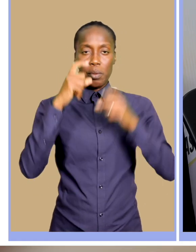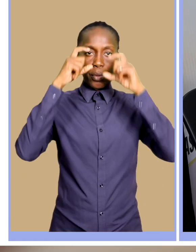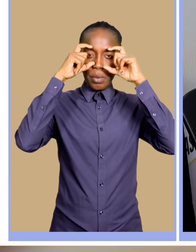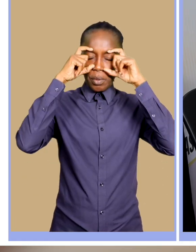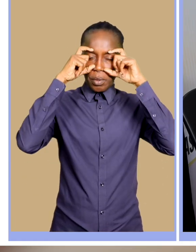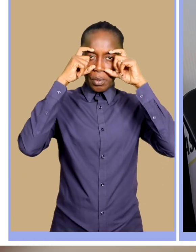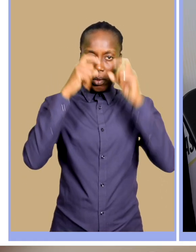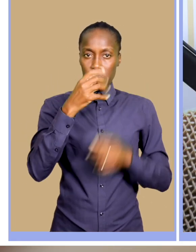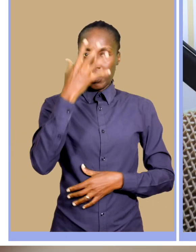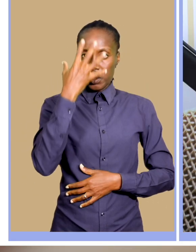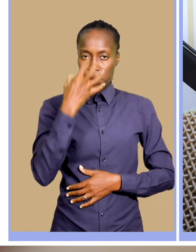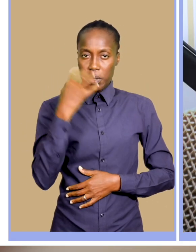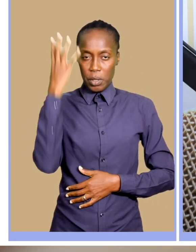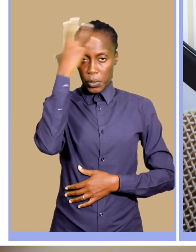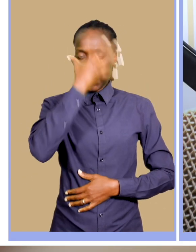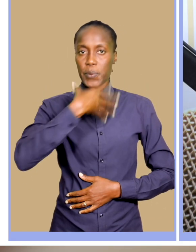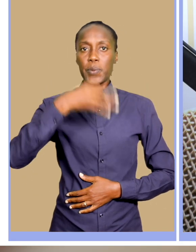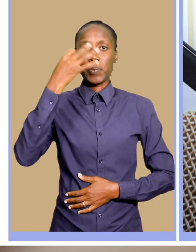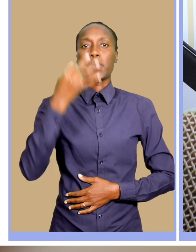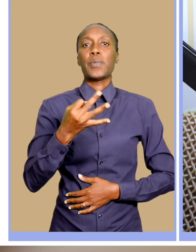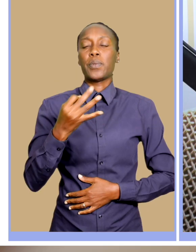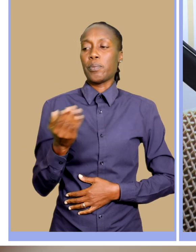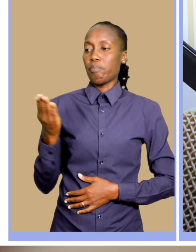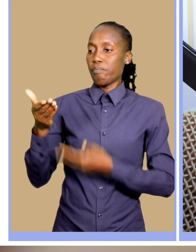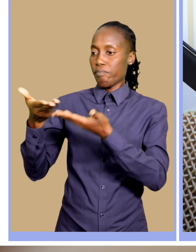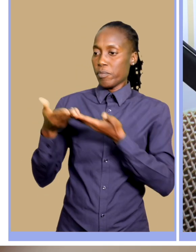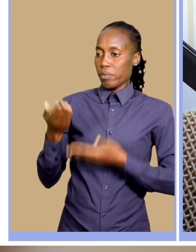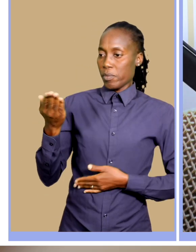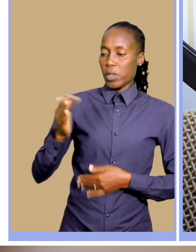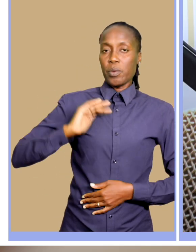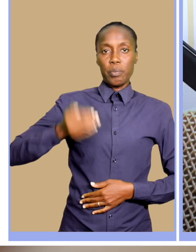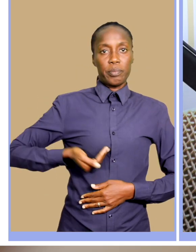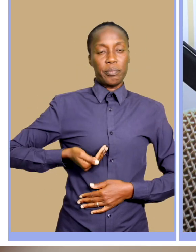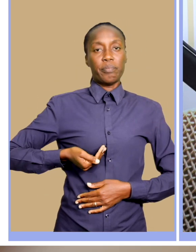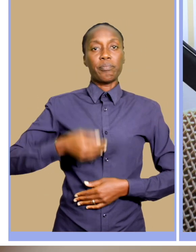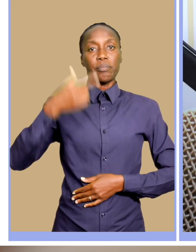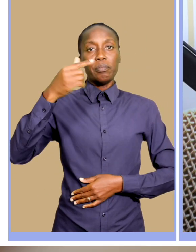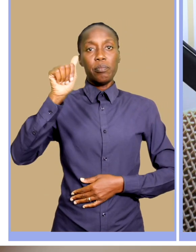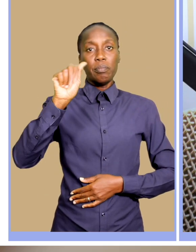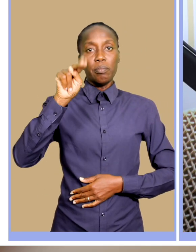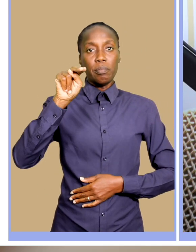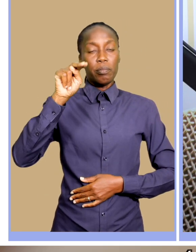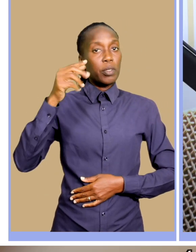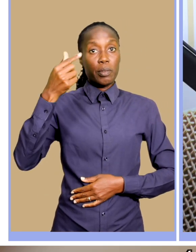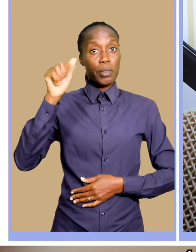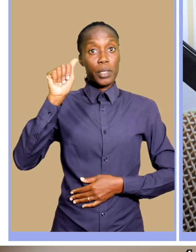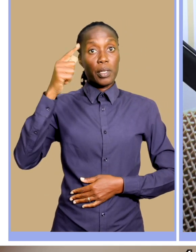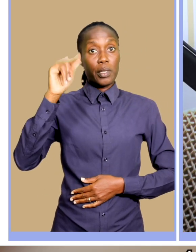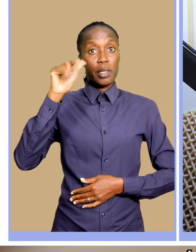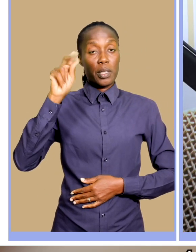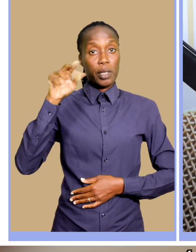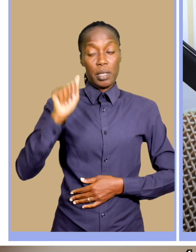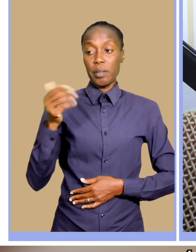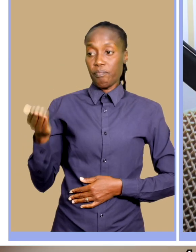Maruf. Bom dia, muito obrigada a todos e todas. É muito prazer, com